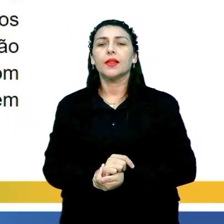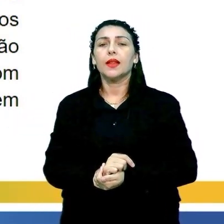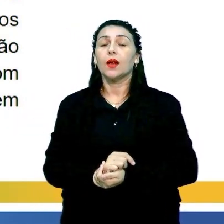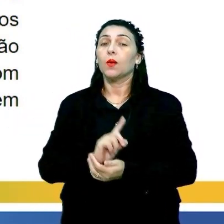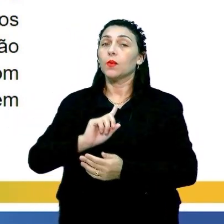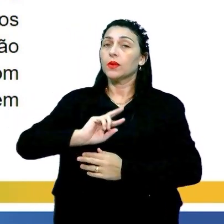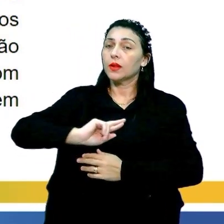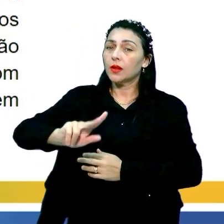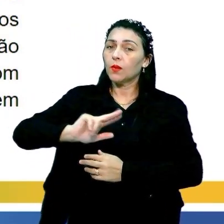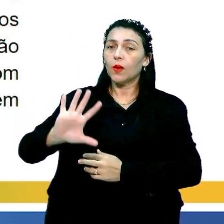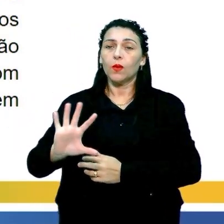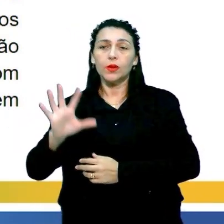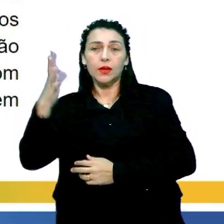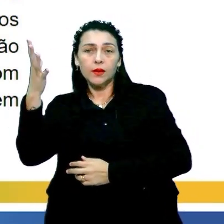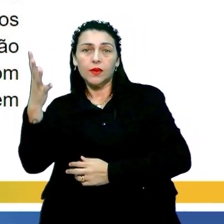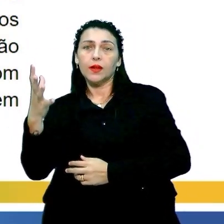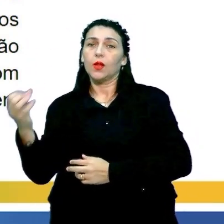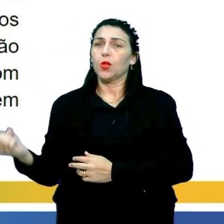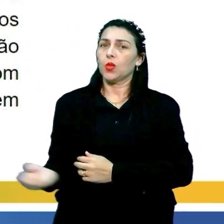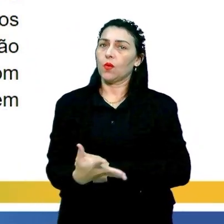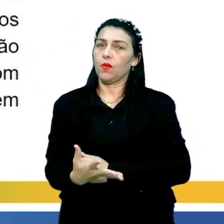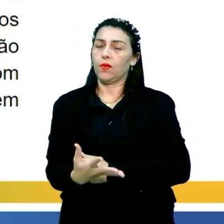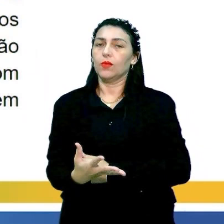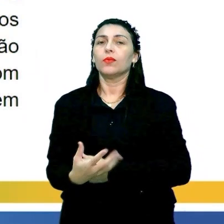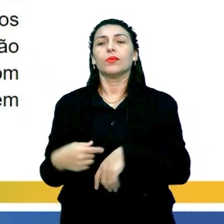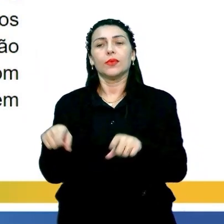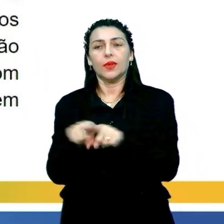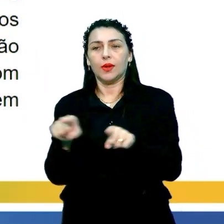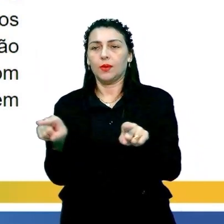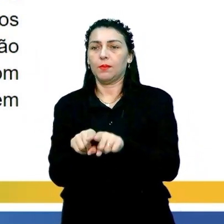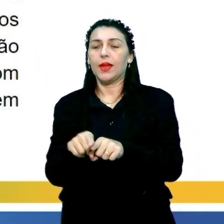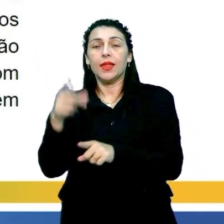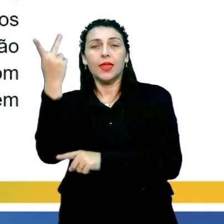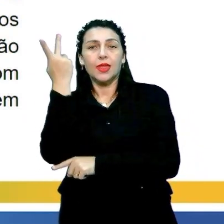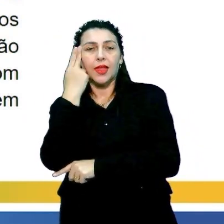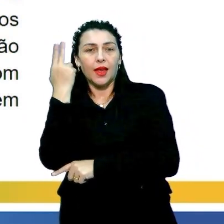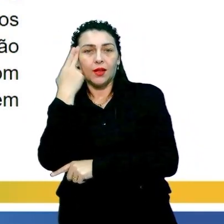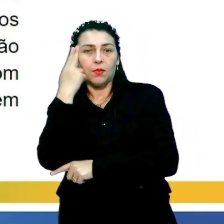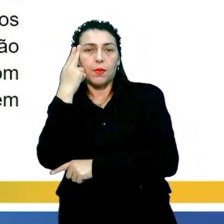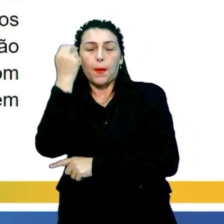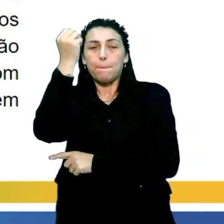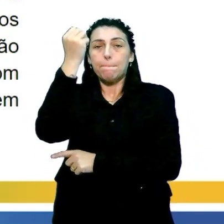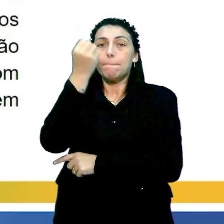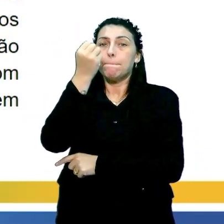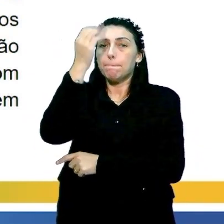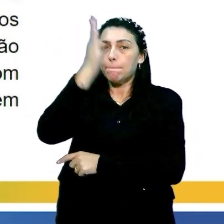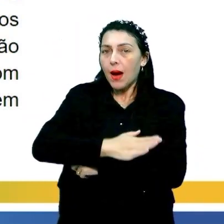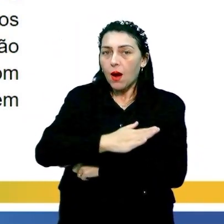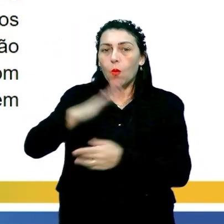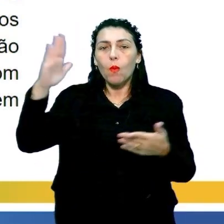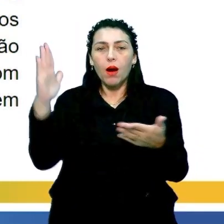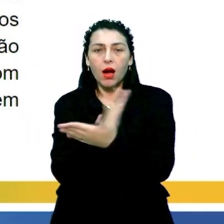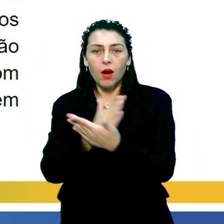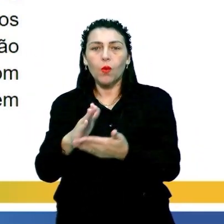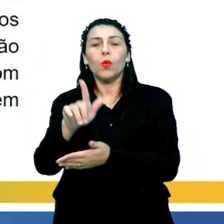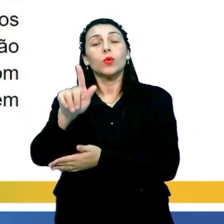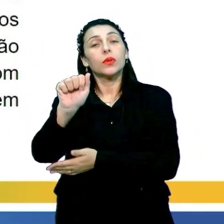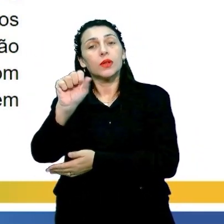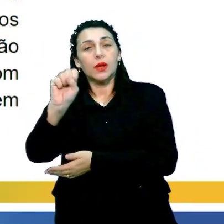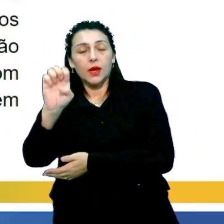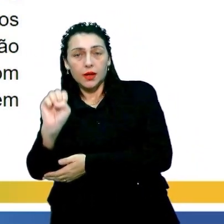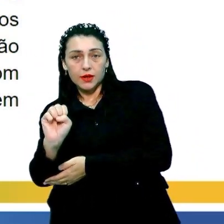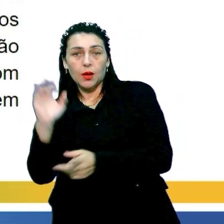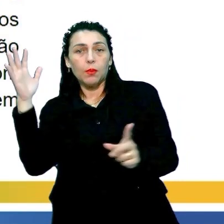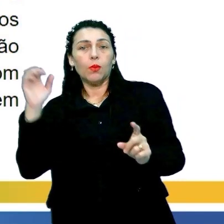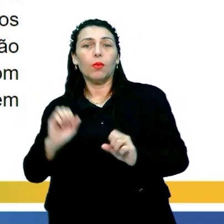não é um fenômeno recente, e muito menos naturalmente maléfico, Alguns dos gases que o provocam